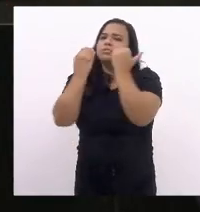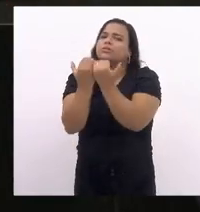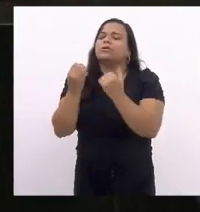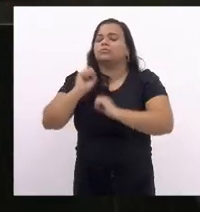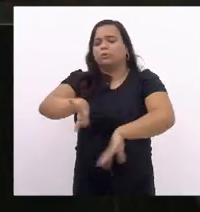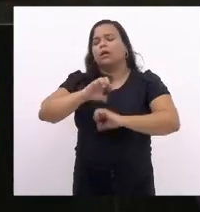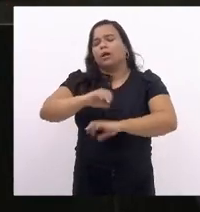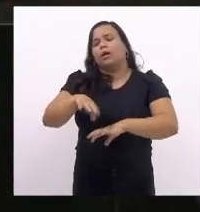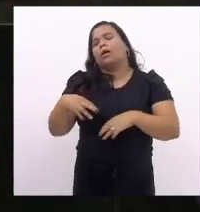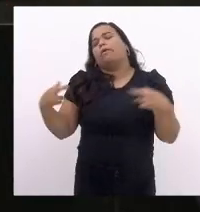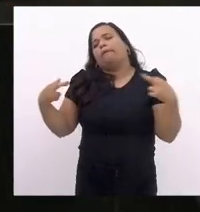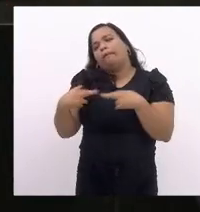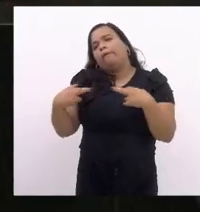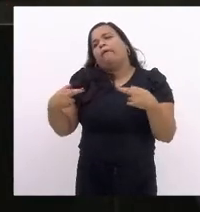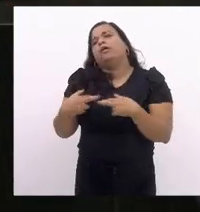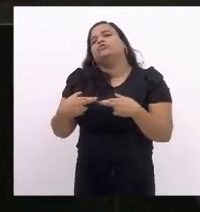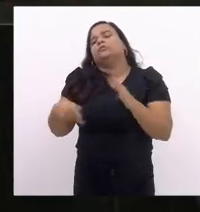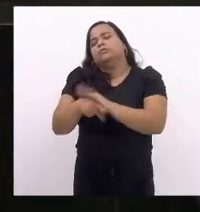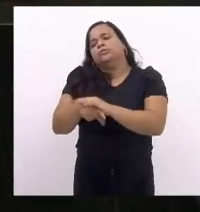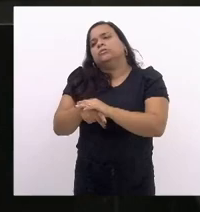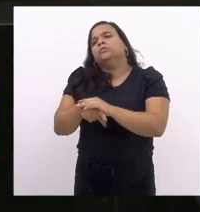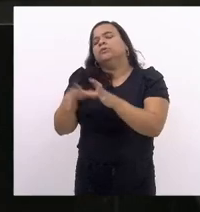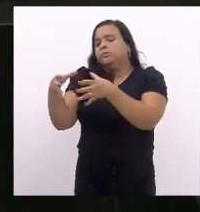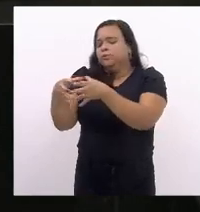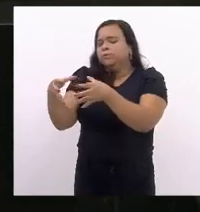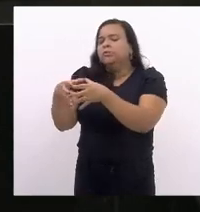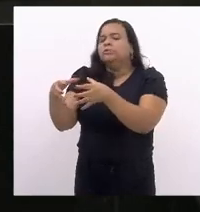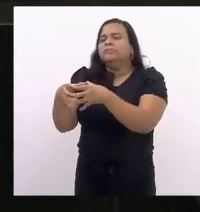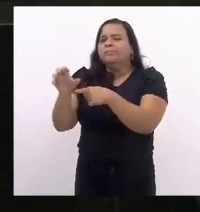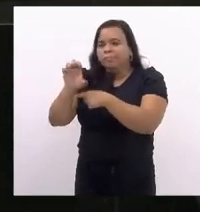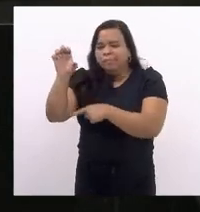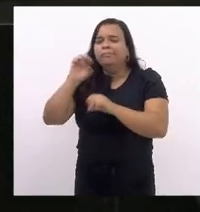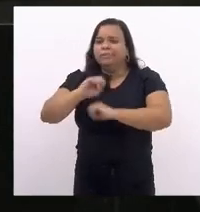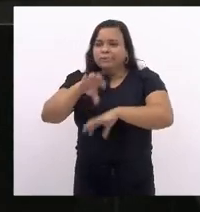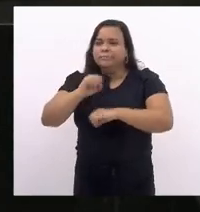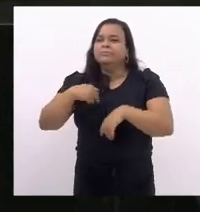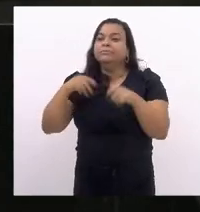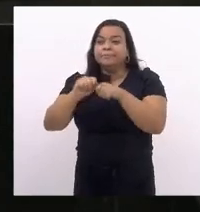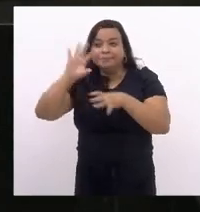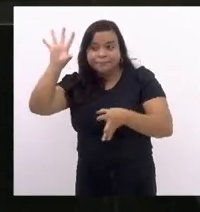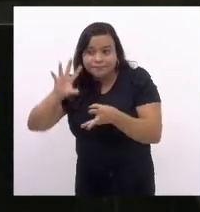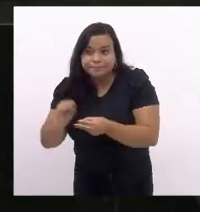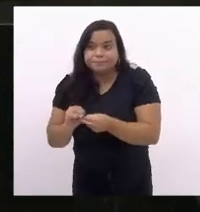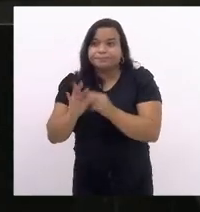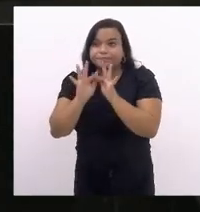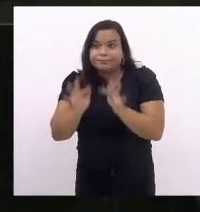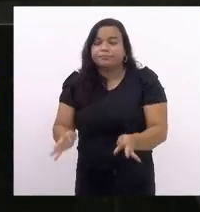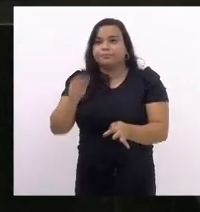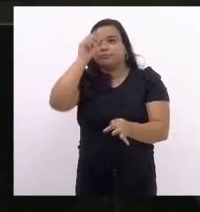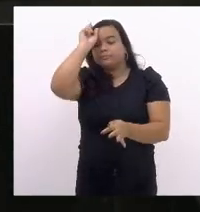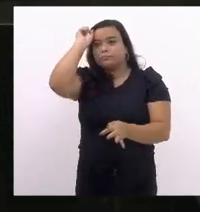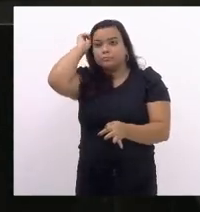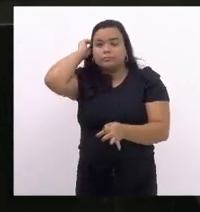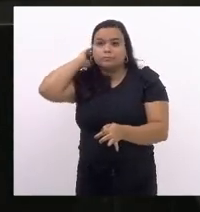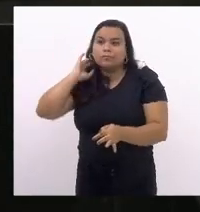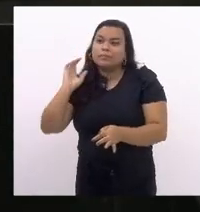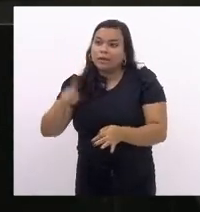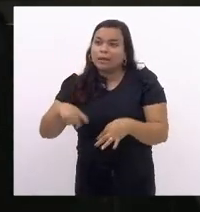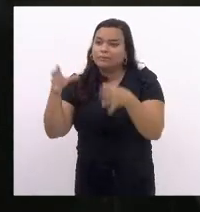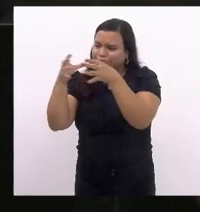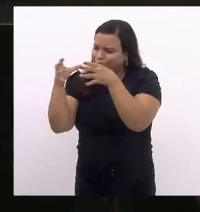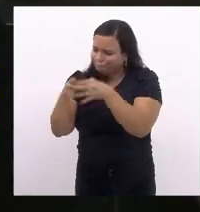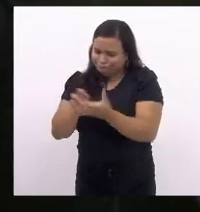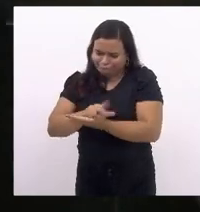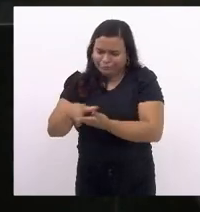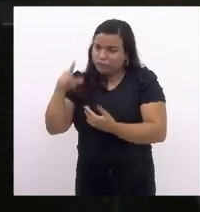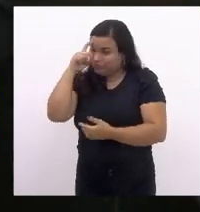estadual de educação. Então, faço aqui um pequeno resumo, muito apertado, muito sumário, de um conjunto de